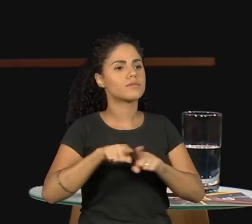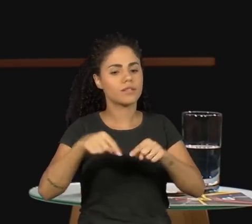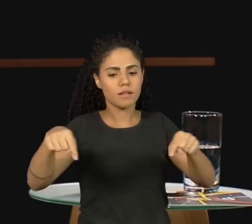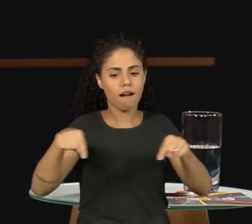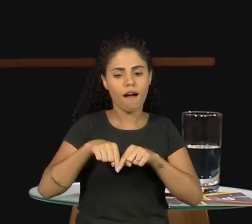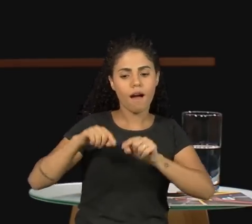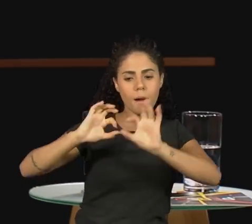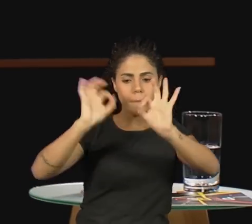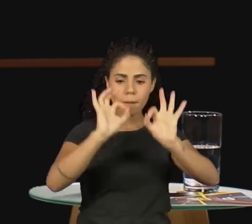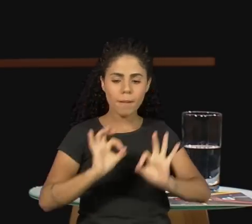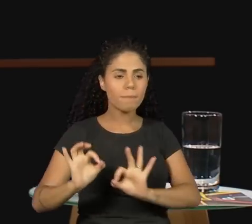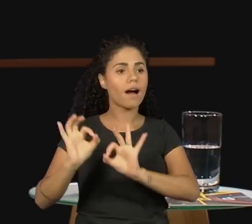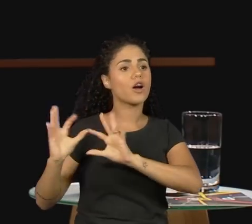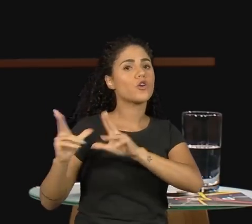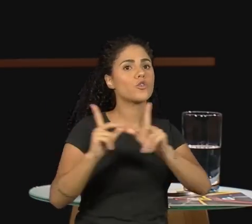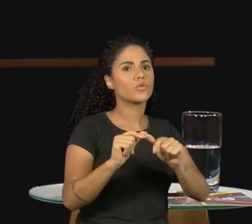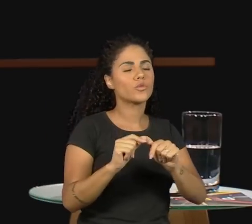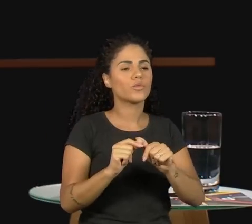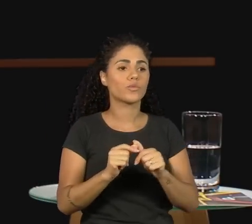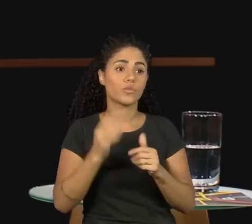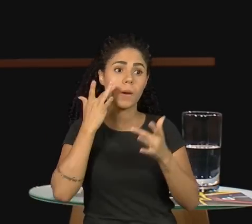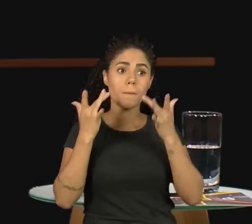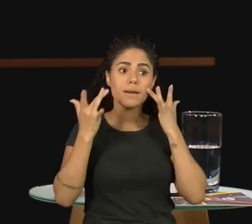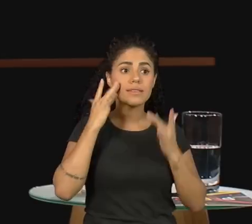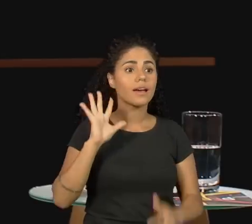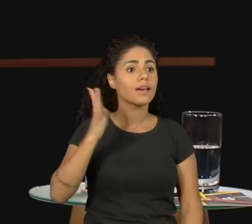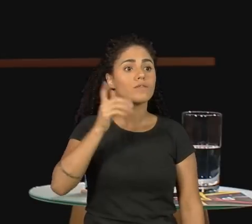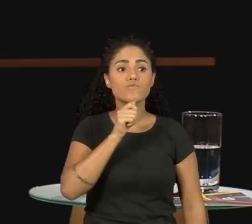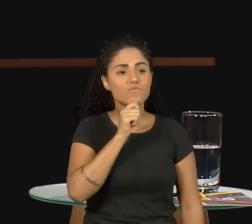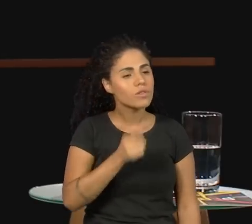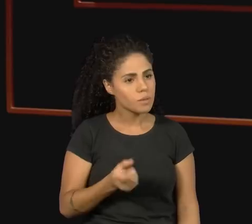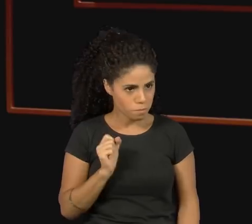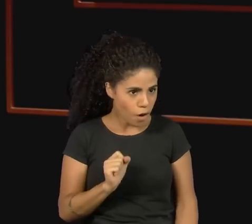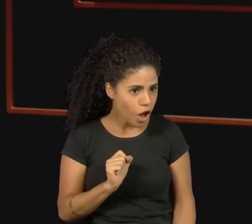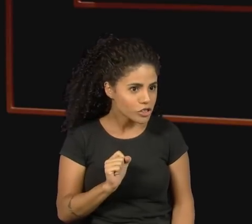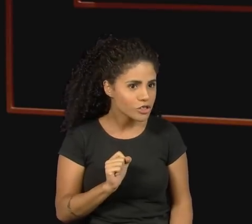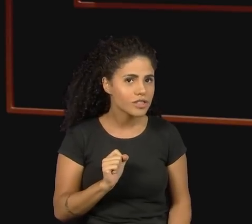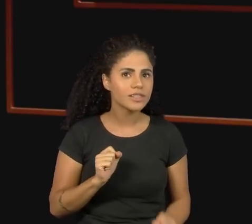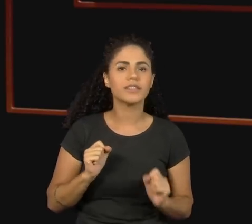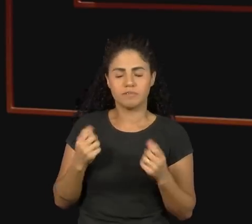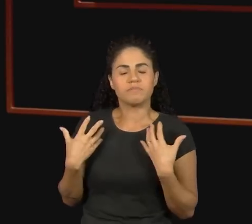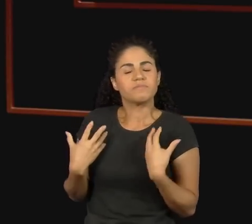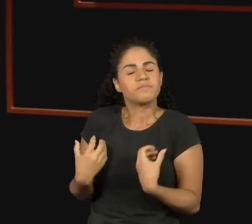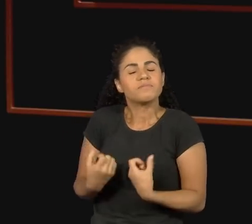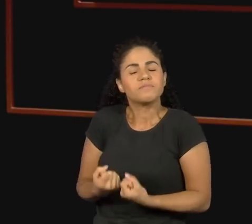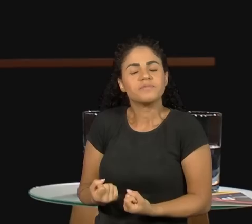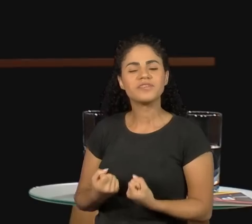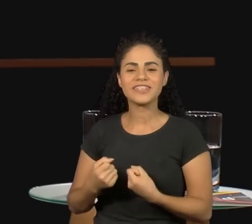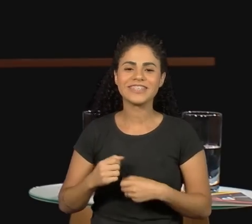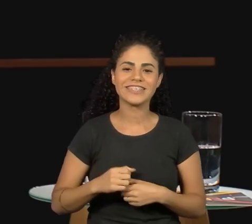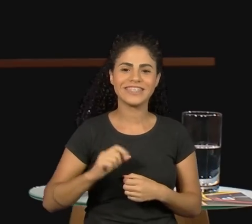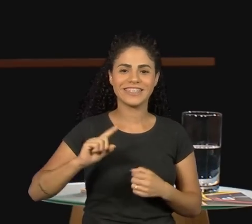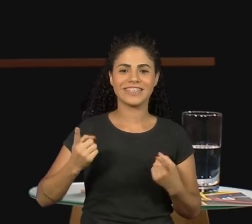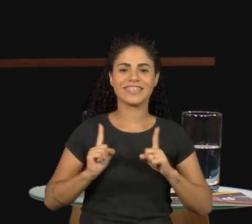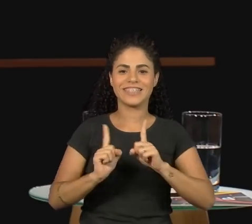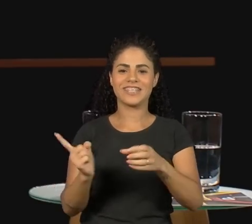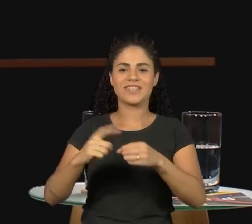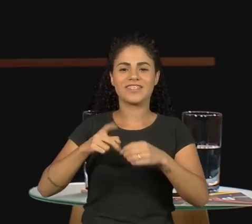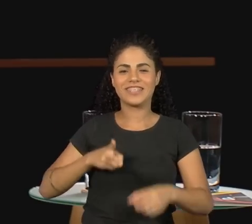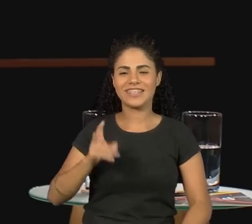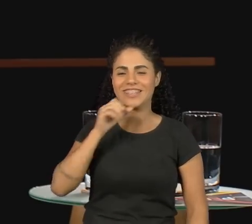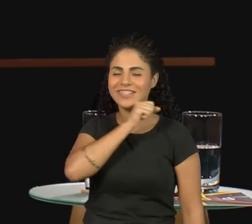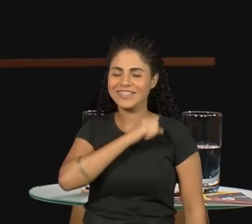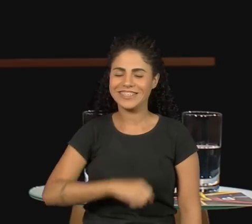cenografia, sobre a peça que não aconteceu. Pode ser? Vamos falar sobre isso? Voltamos já com o